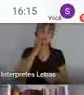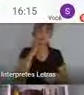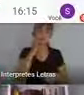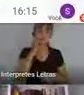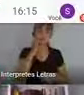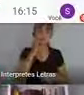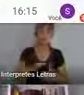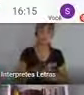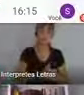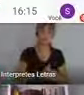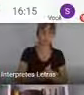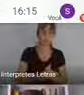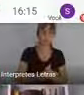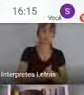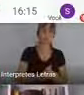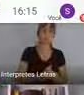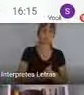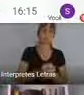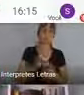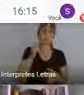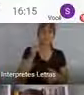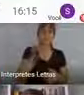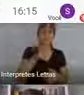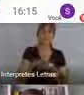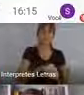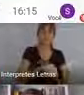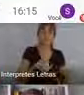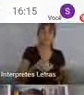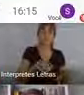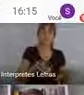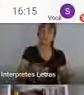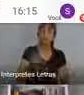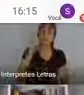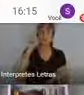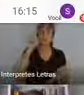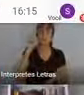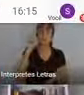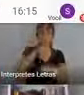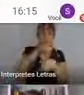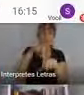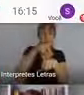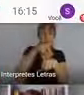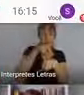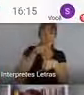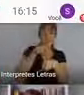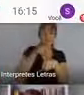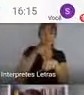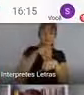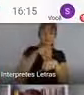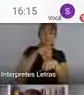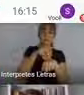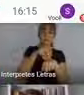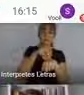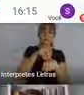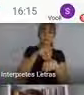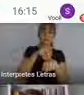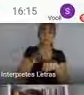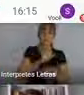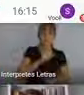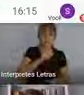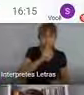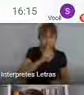negação de terras. Antonieta nos lembra que, em um país que nega suas origens, ficar em